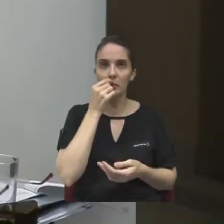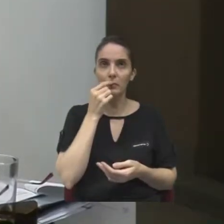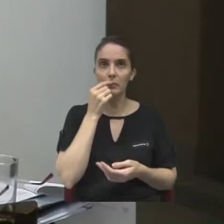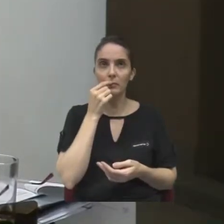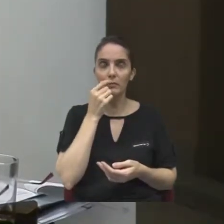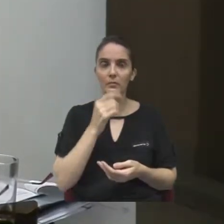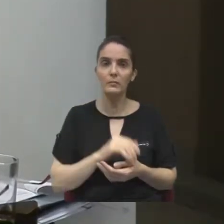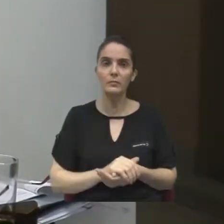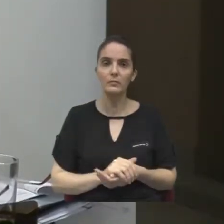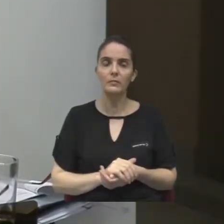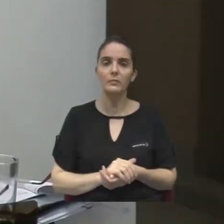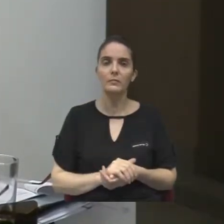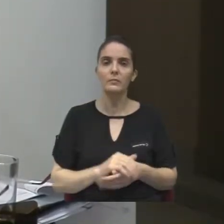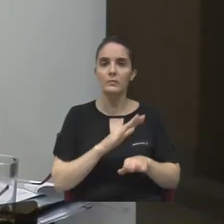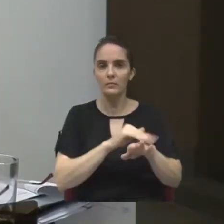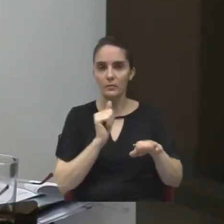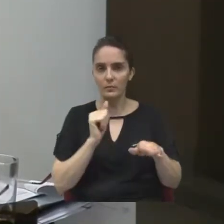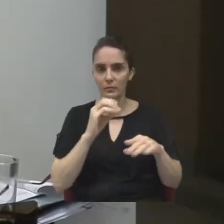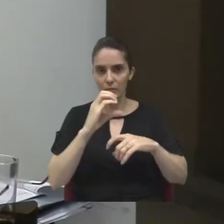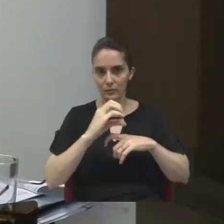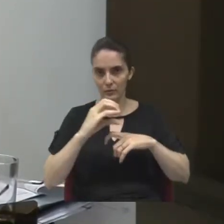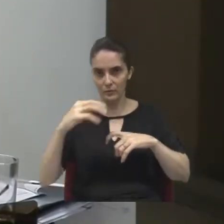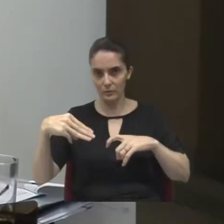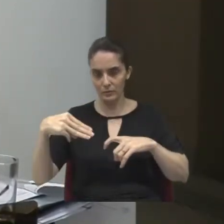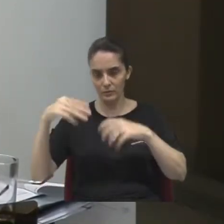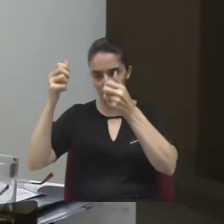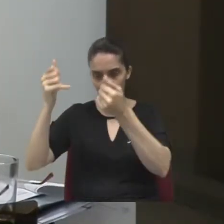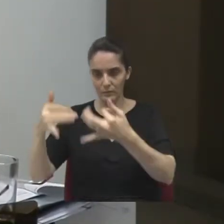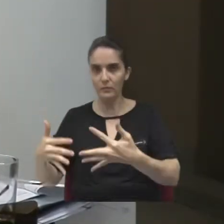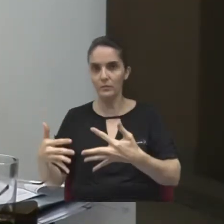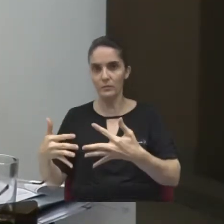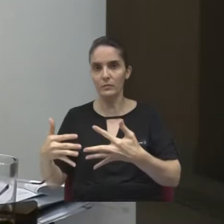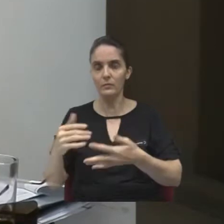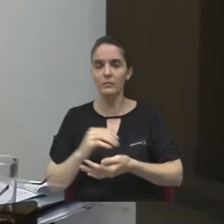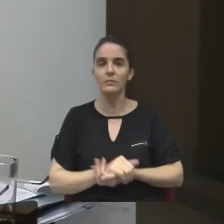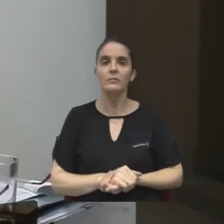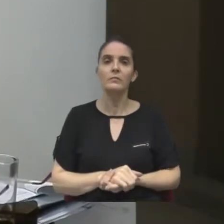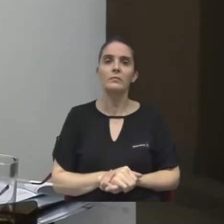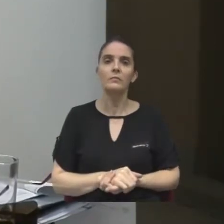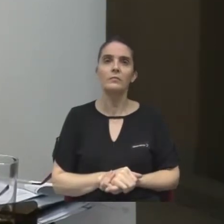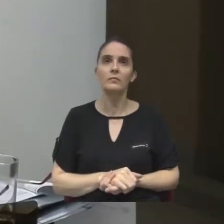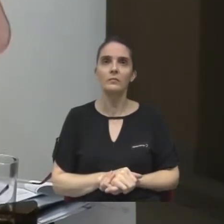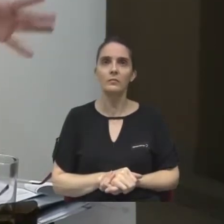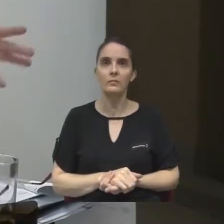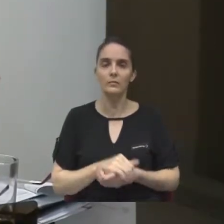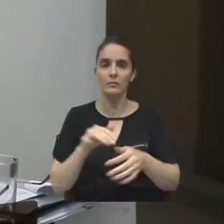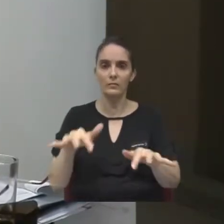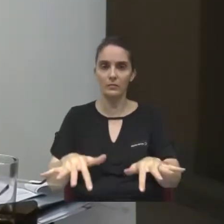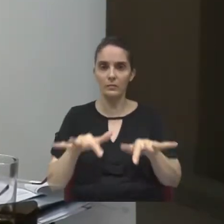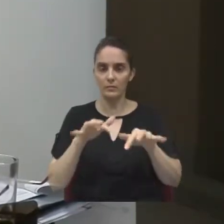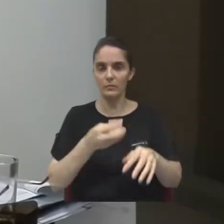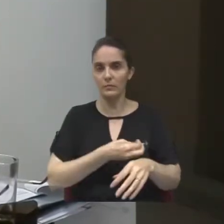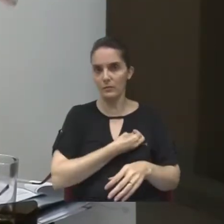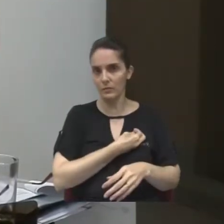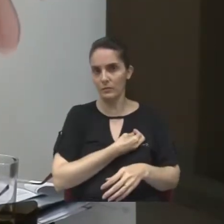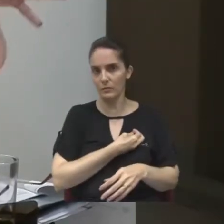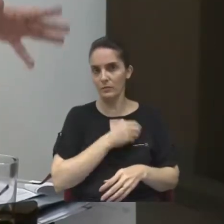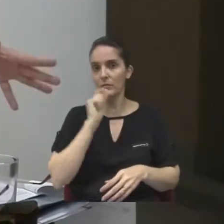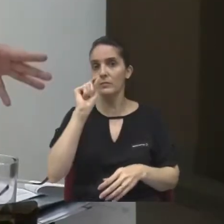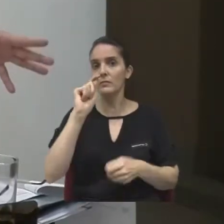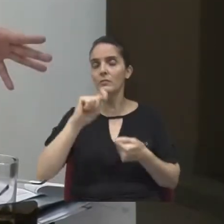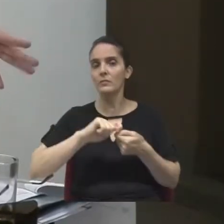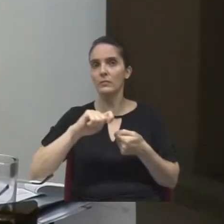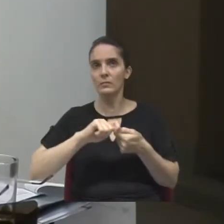vou falar com ele, que chame o CEPROSOM para saber e colocar a essa casa o que realmente está sendo feito e o que pode